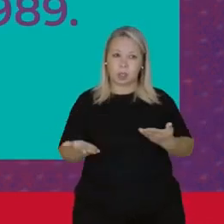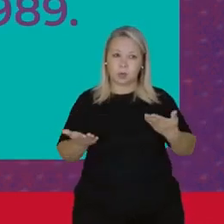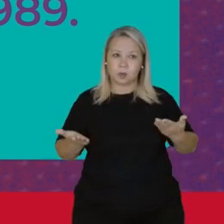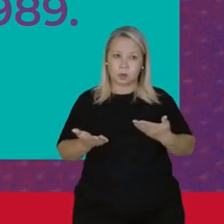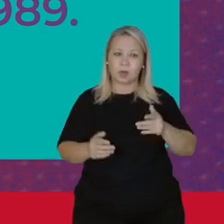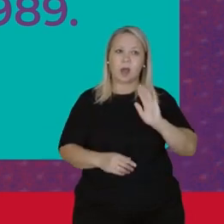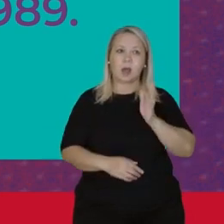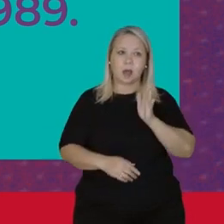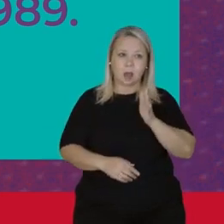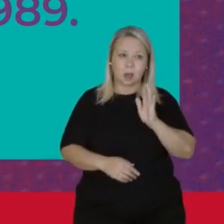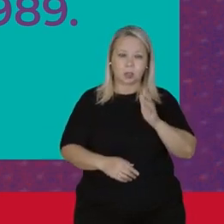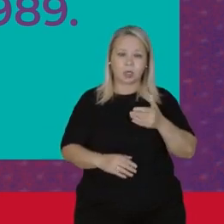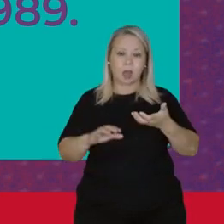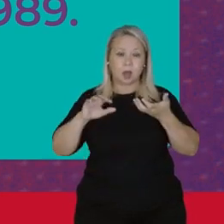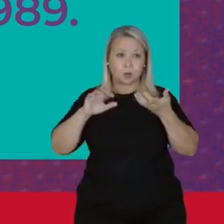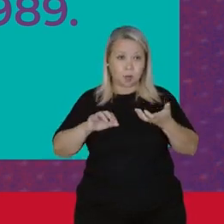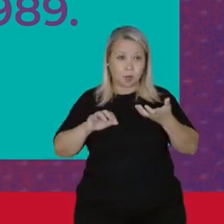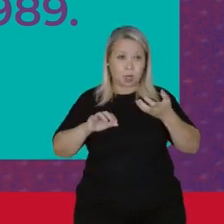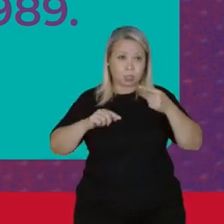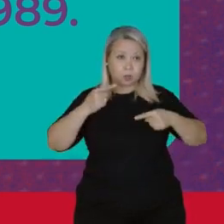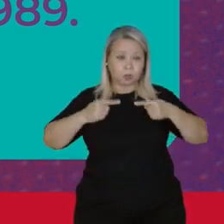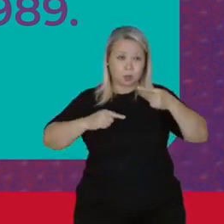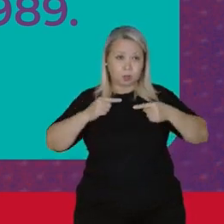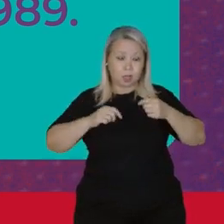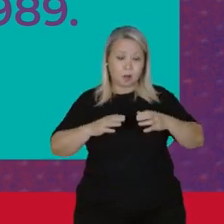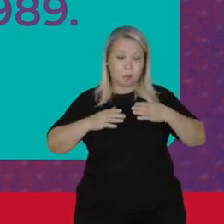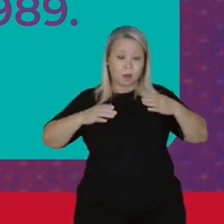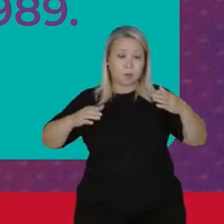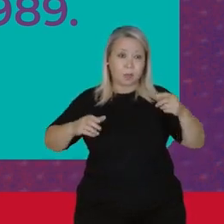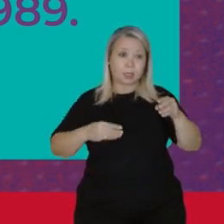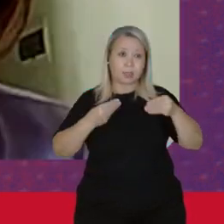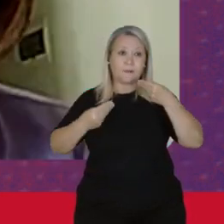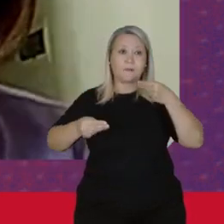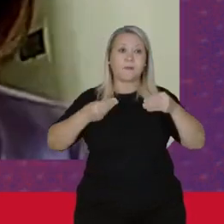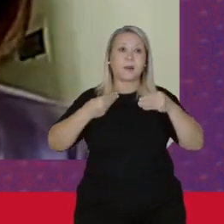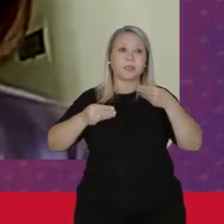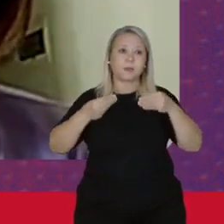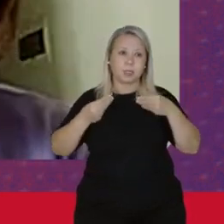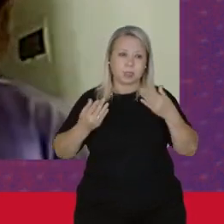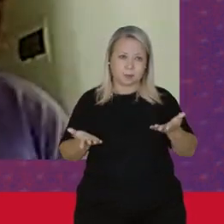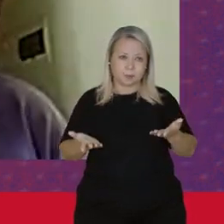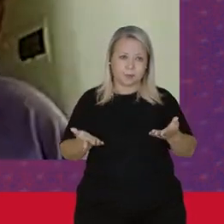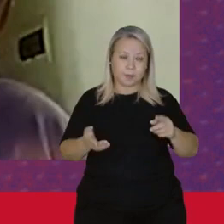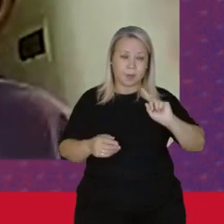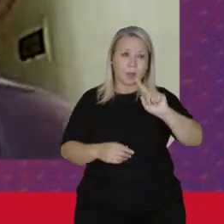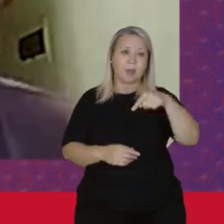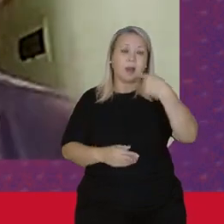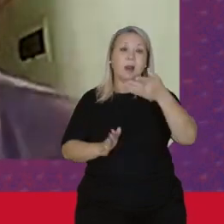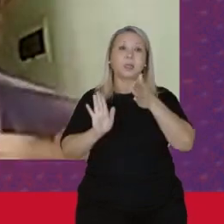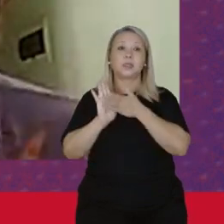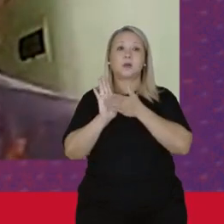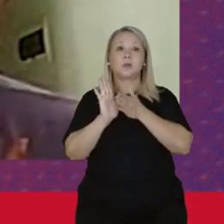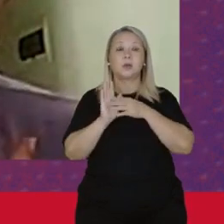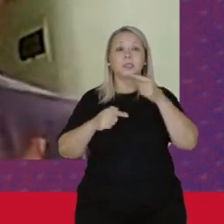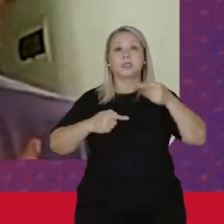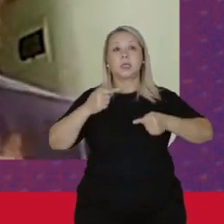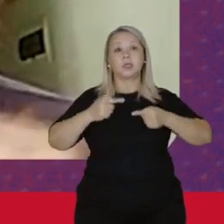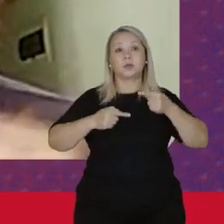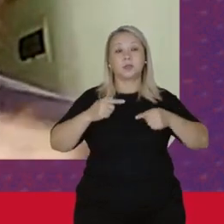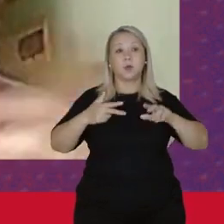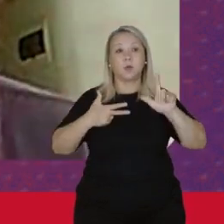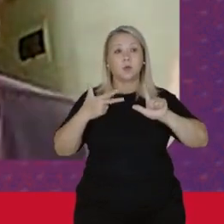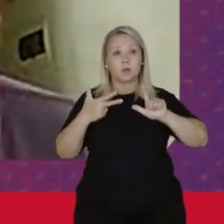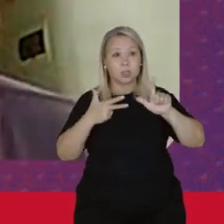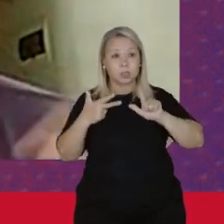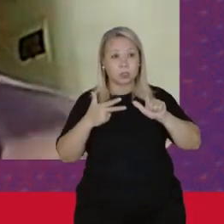está em discussão no Congresso, para ampliar essa flexibilização. Mas, para além dessa proposta e dessa discussão no